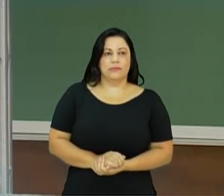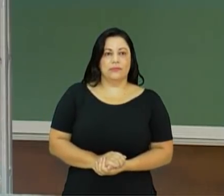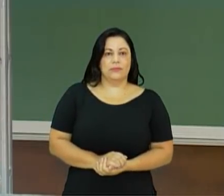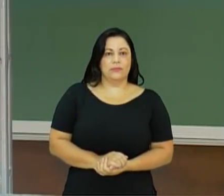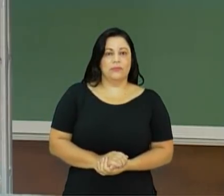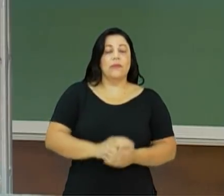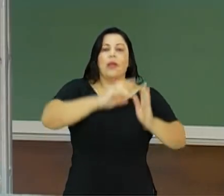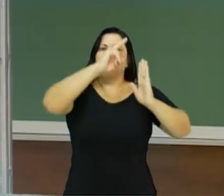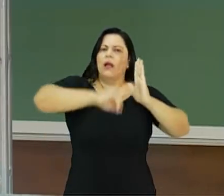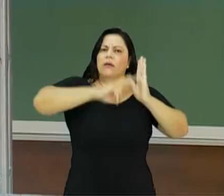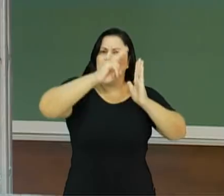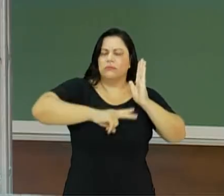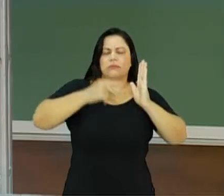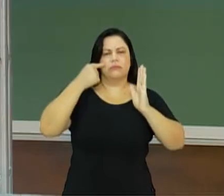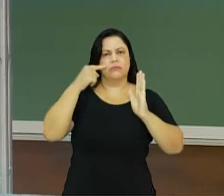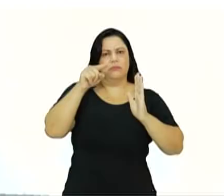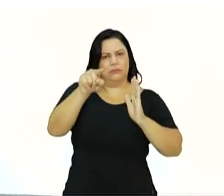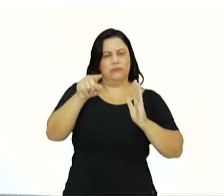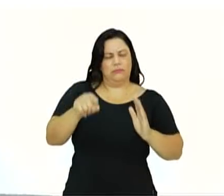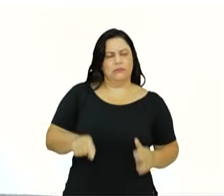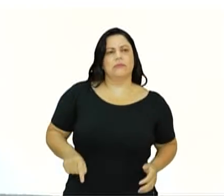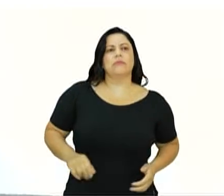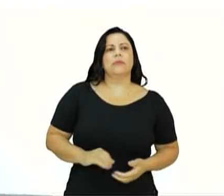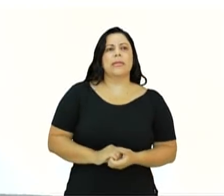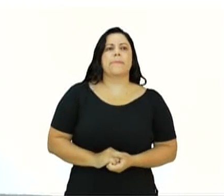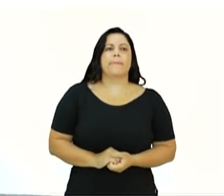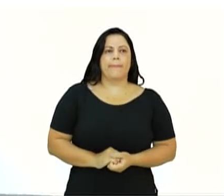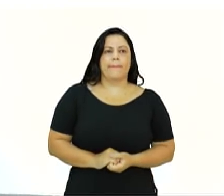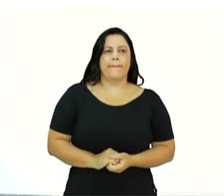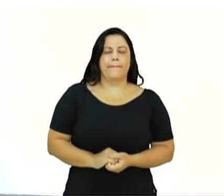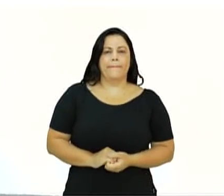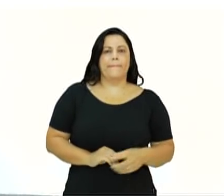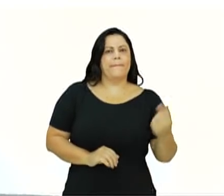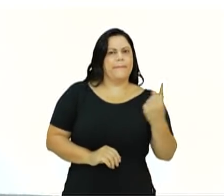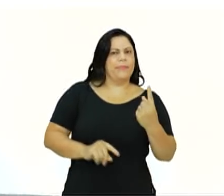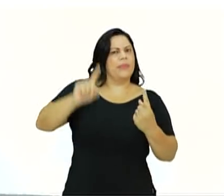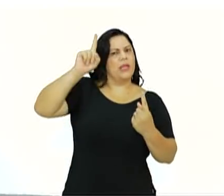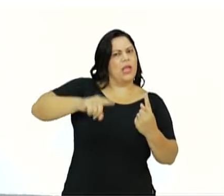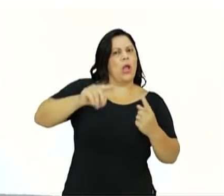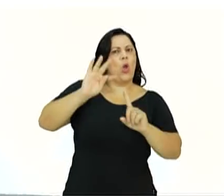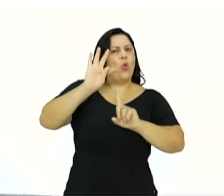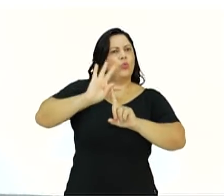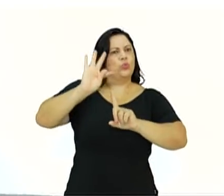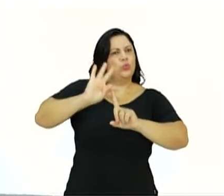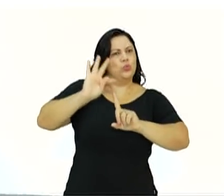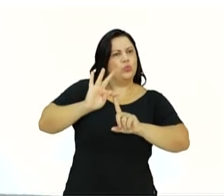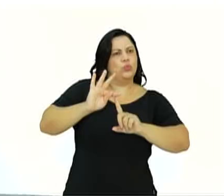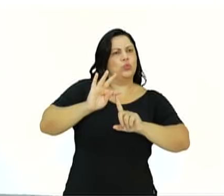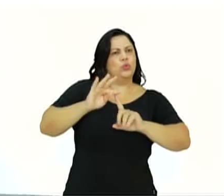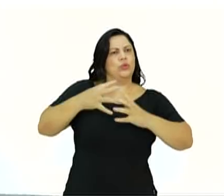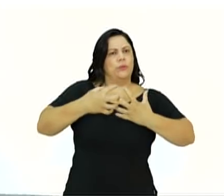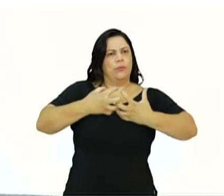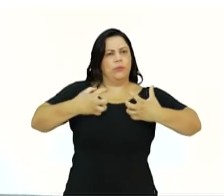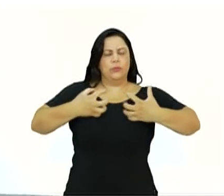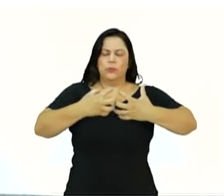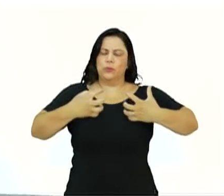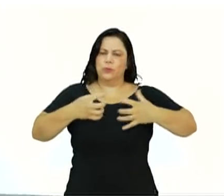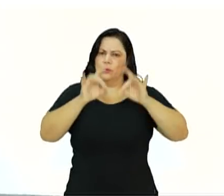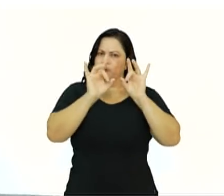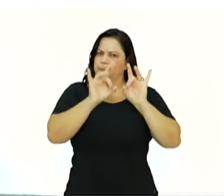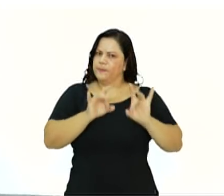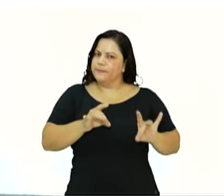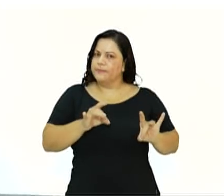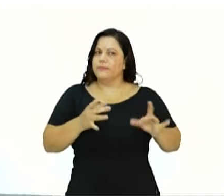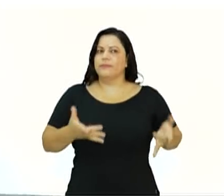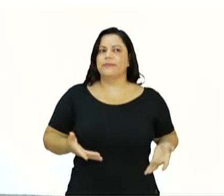Leia as afirmativas seguintes. Primeira afirmativa, é um tipo de tecido conjuntivo especial.